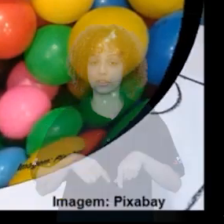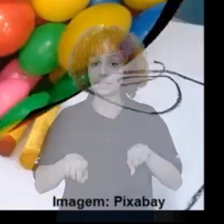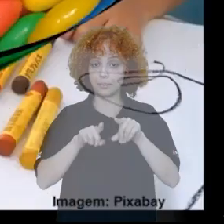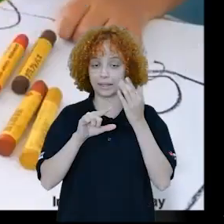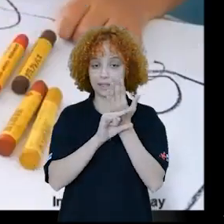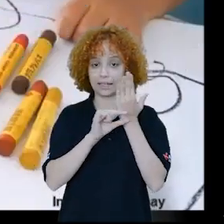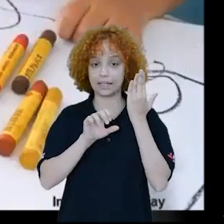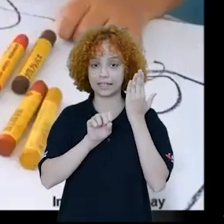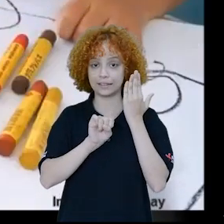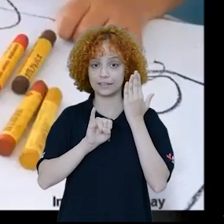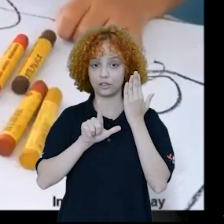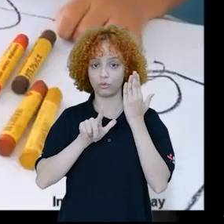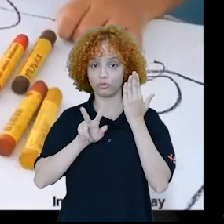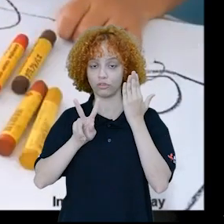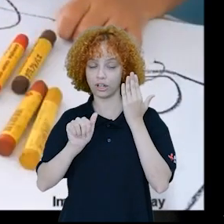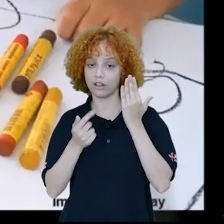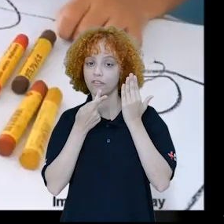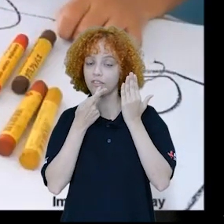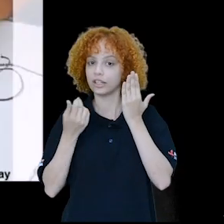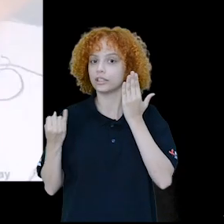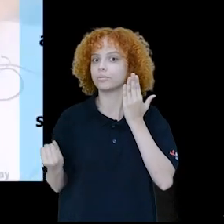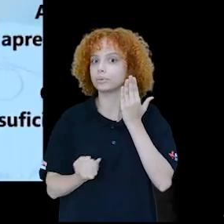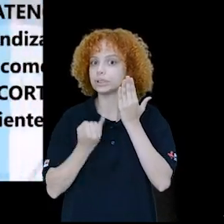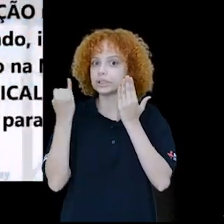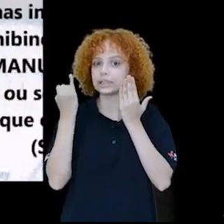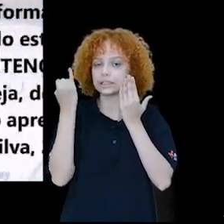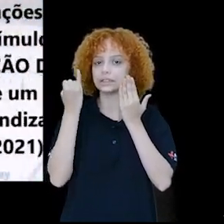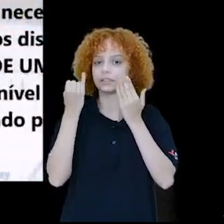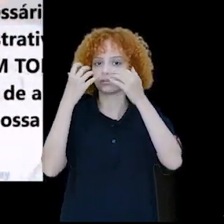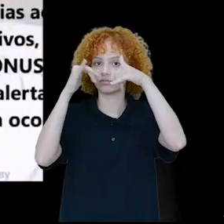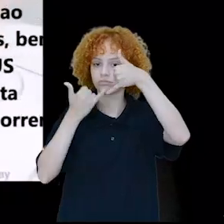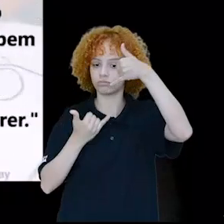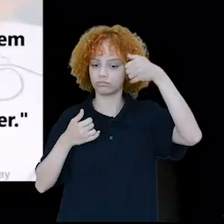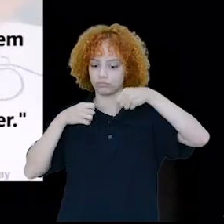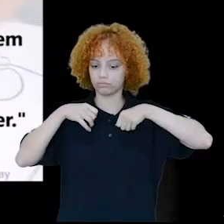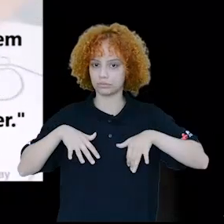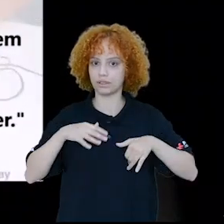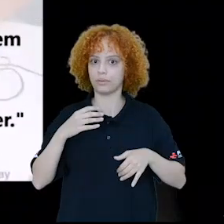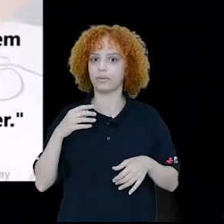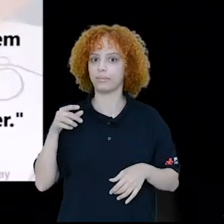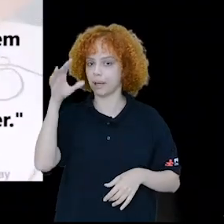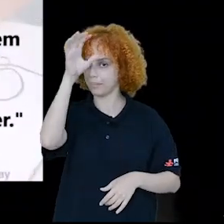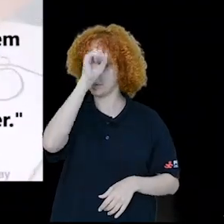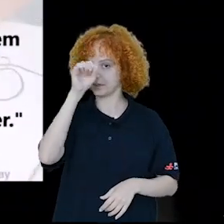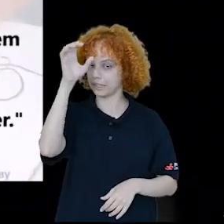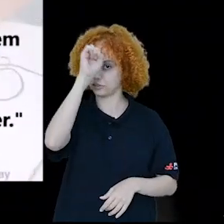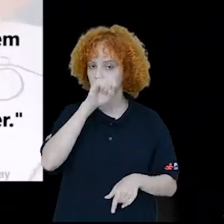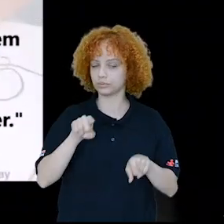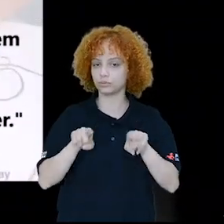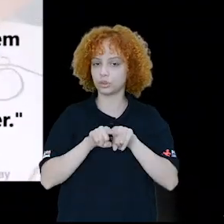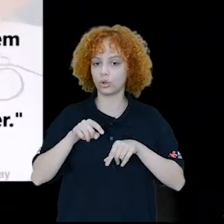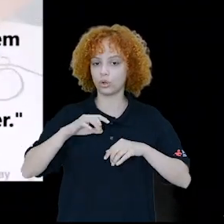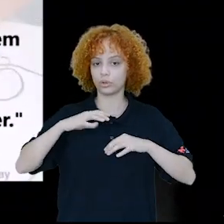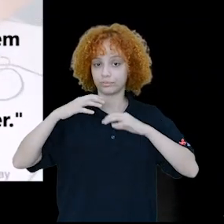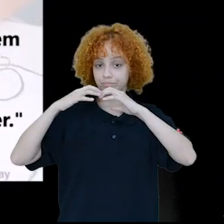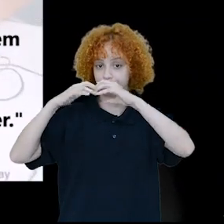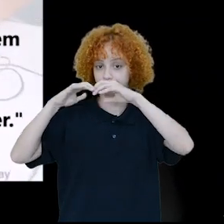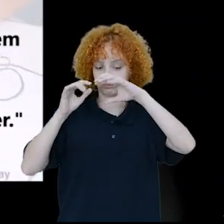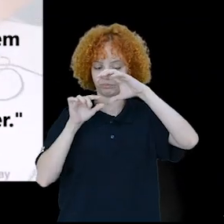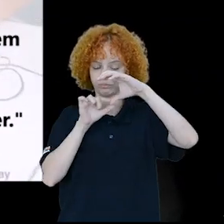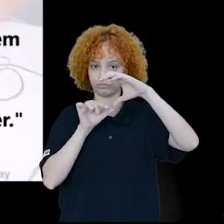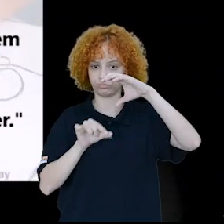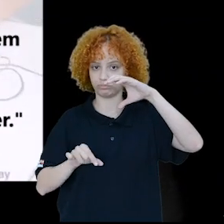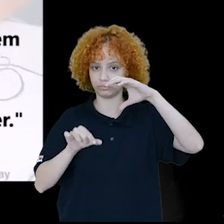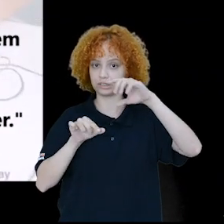E Silva enfatiza a importância desse sistema para a aprendizagem. Ele diz: considerando as regiões do